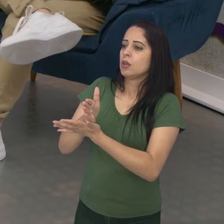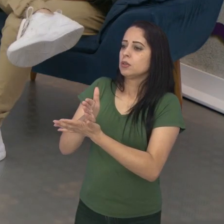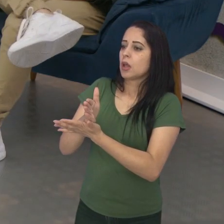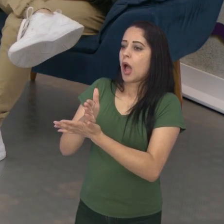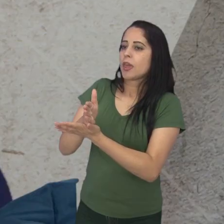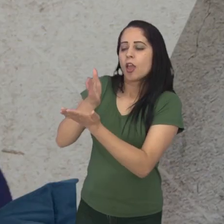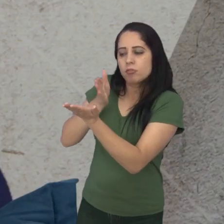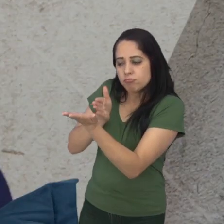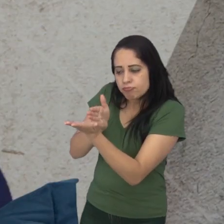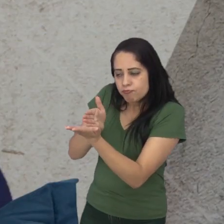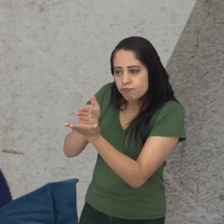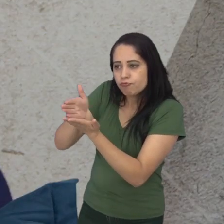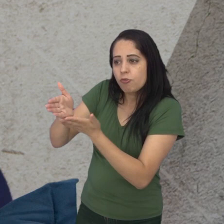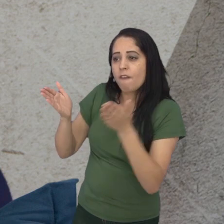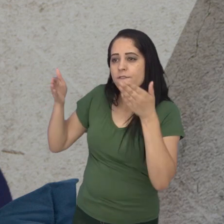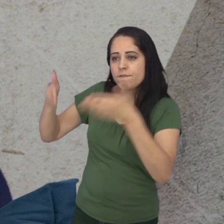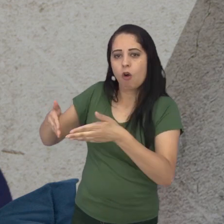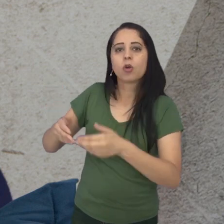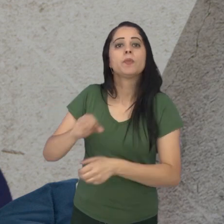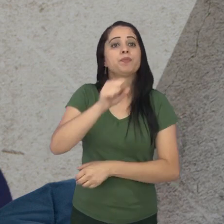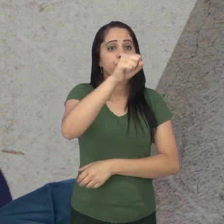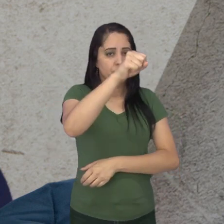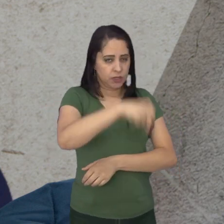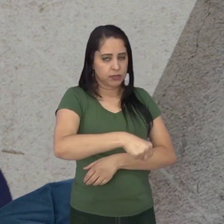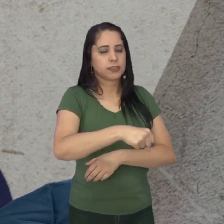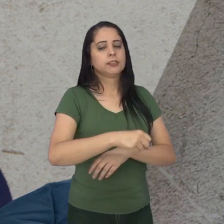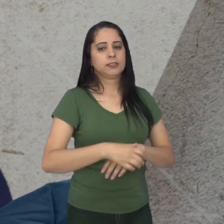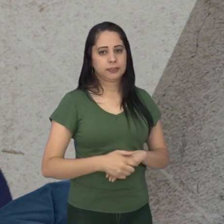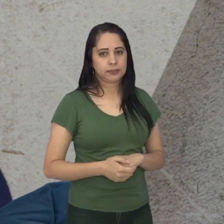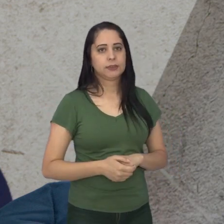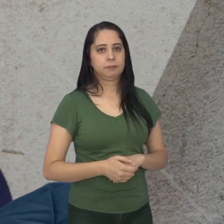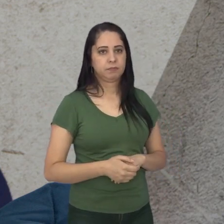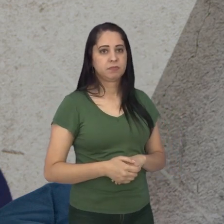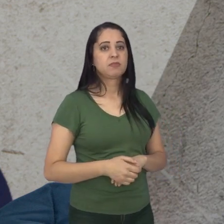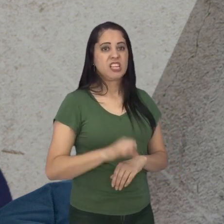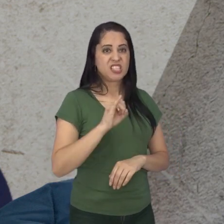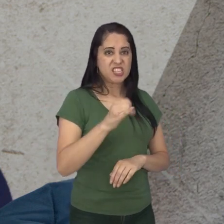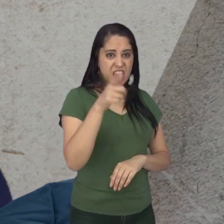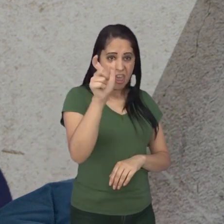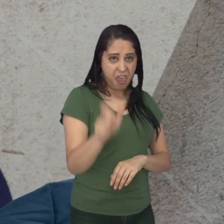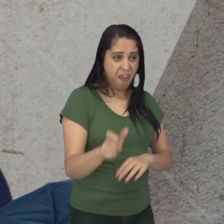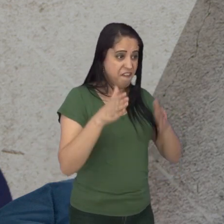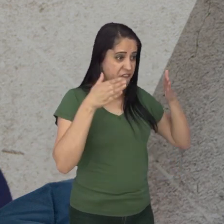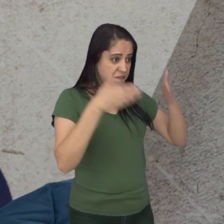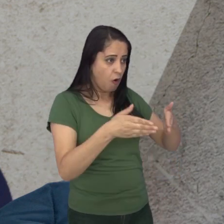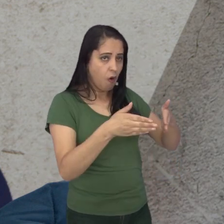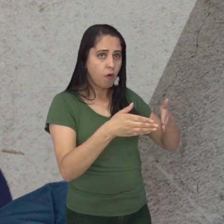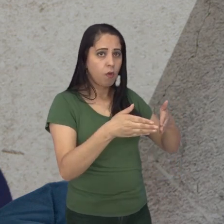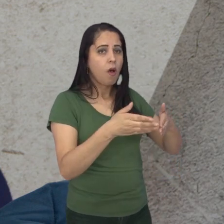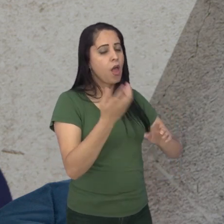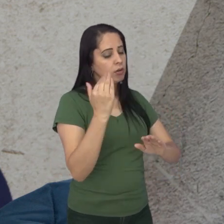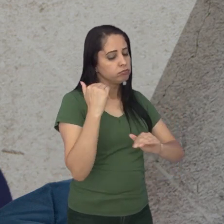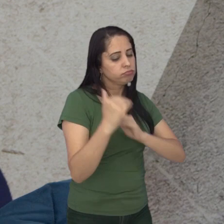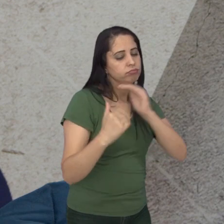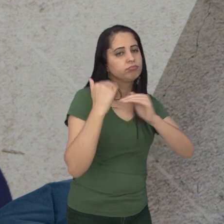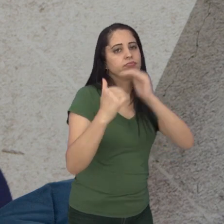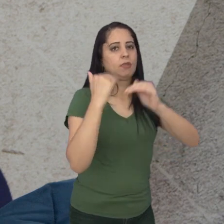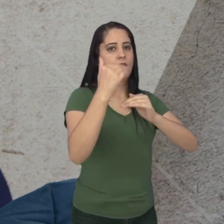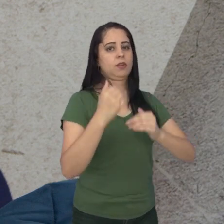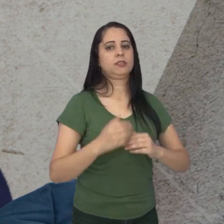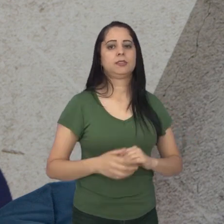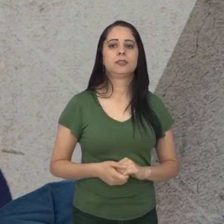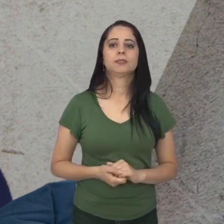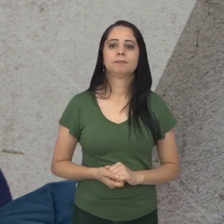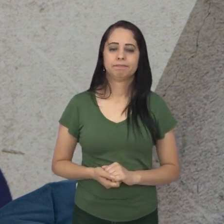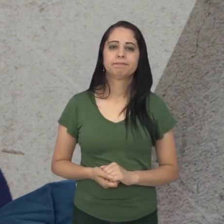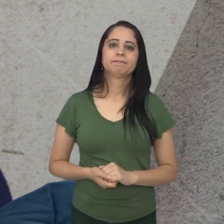que buscar conhecimento nas áreas de interesse dele para conseguir uma oportunidade onde ele possa atuar dessa maneira